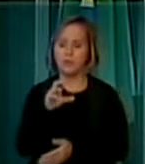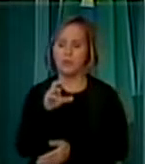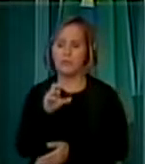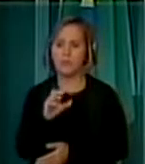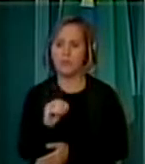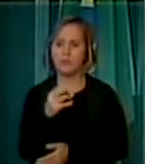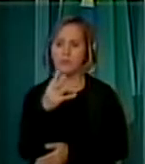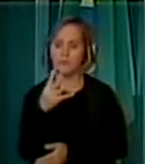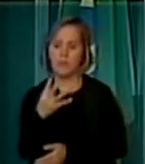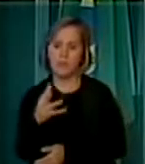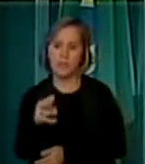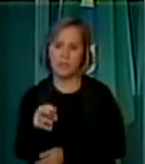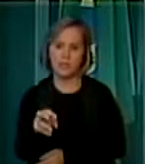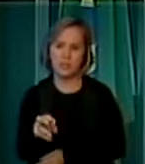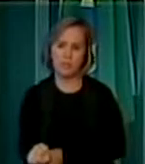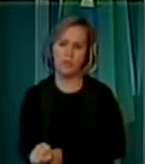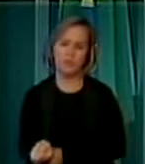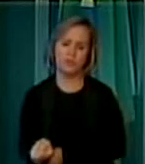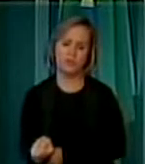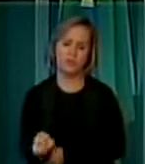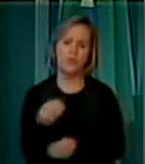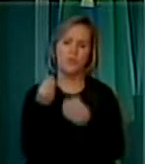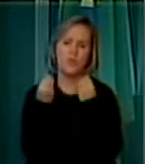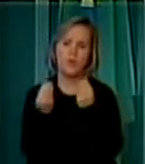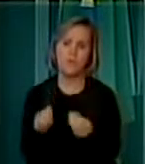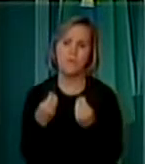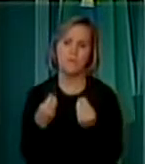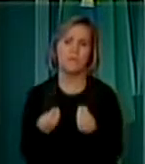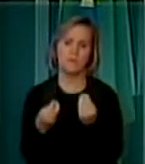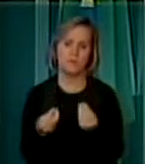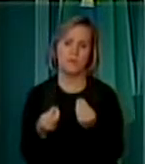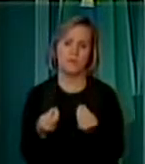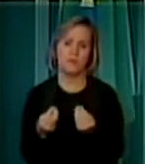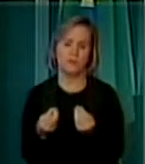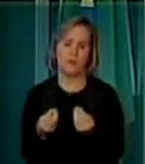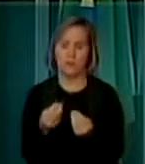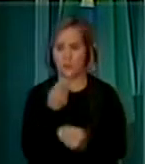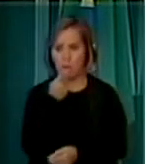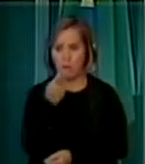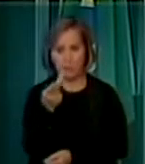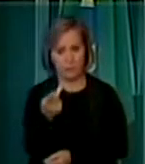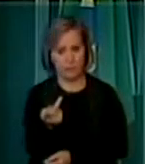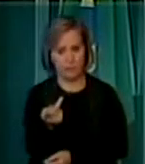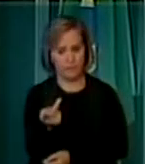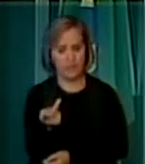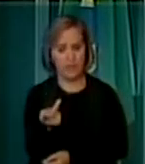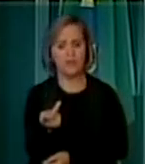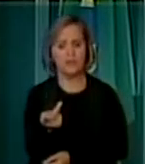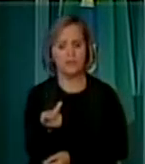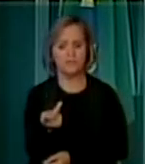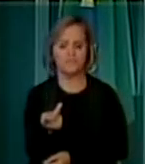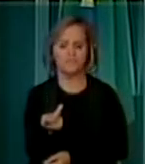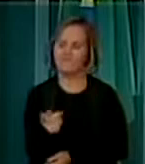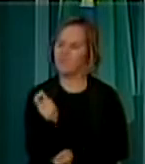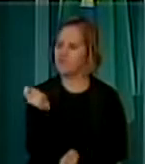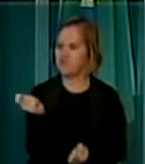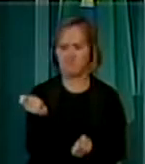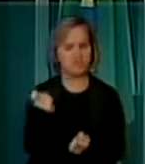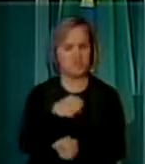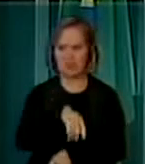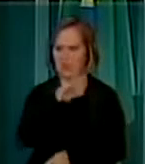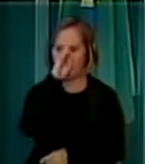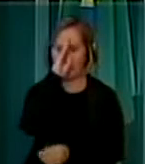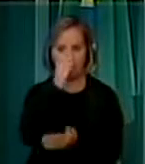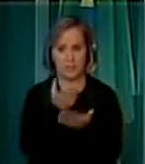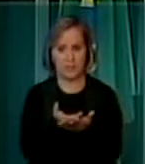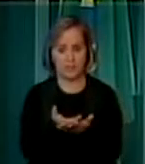2048. Como posso, né, afirmar, isso é de fato inacreditável. E quero aqui